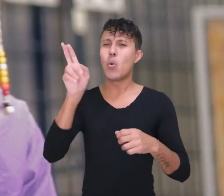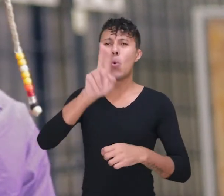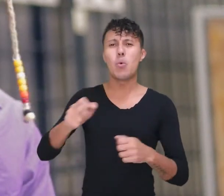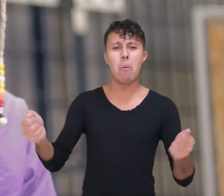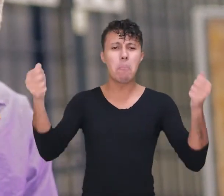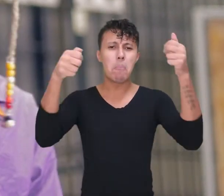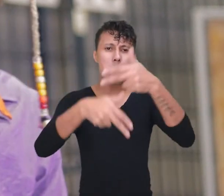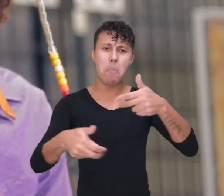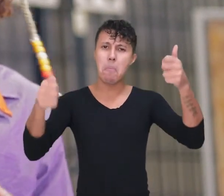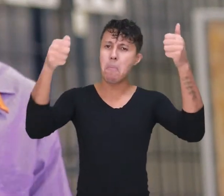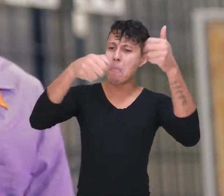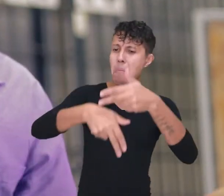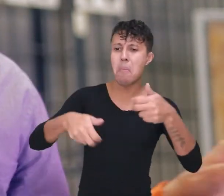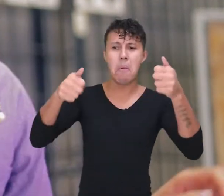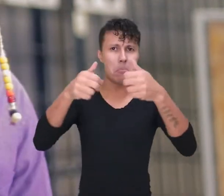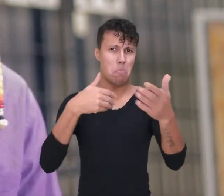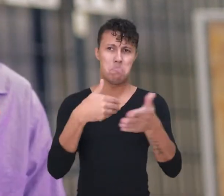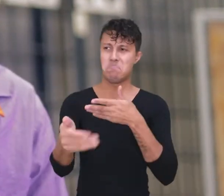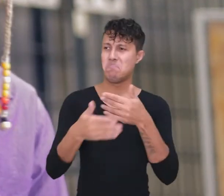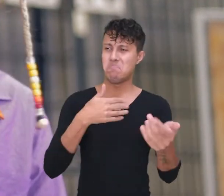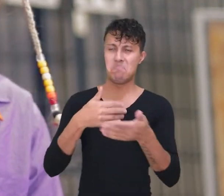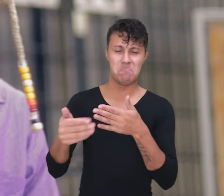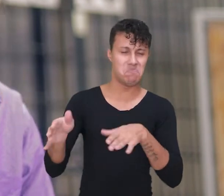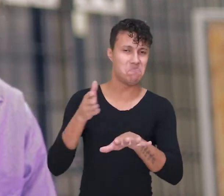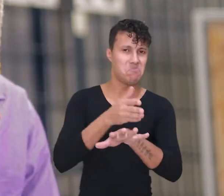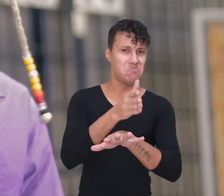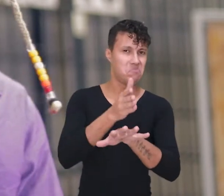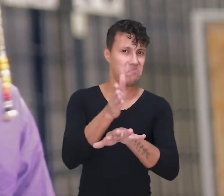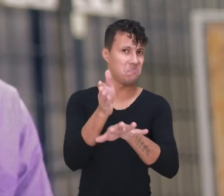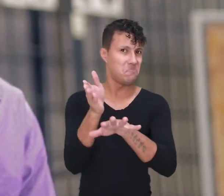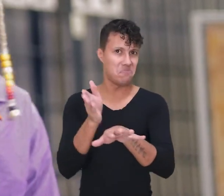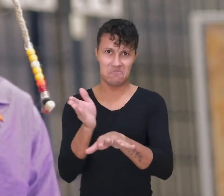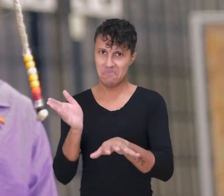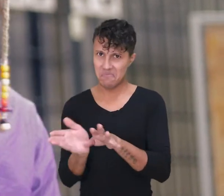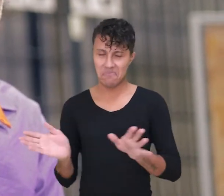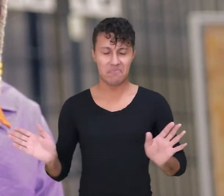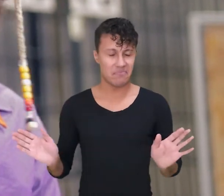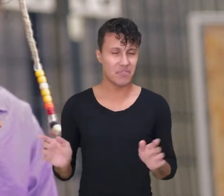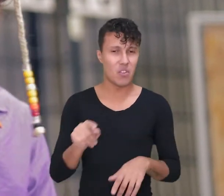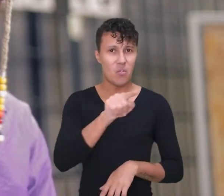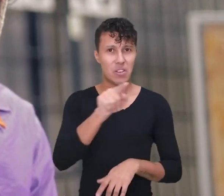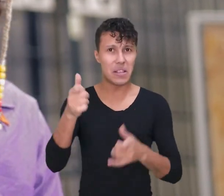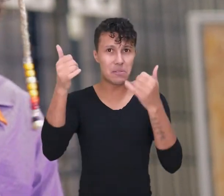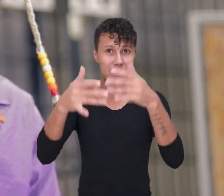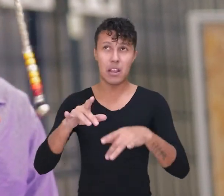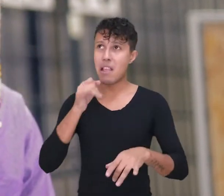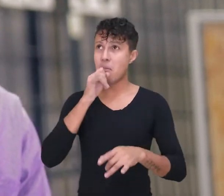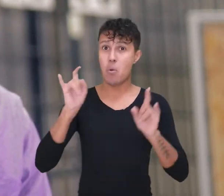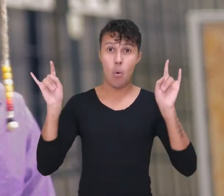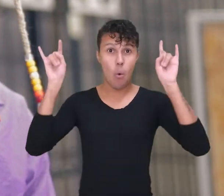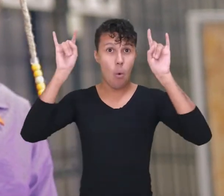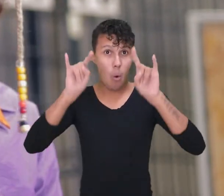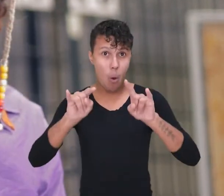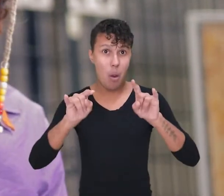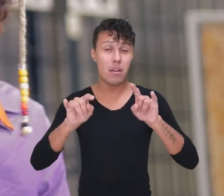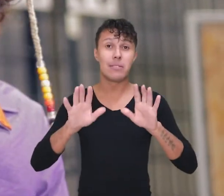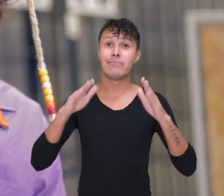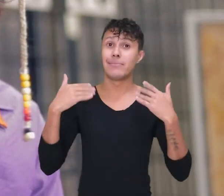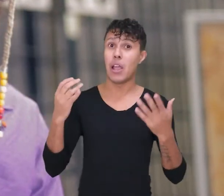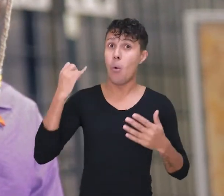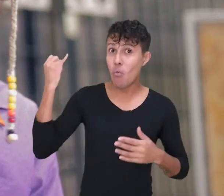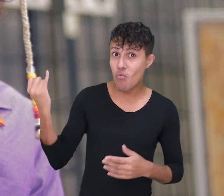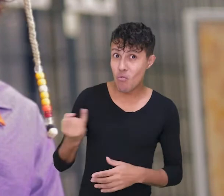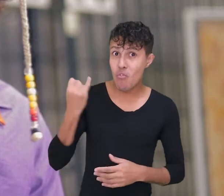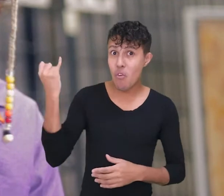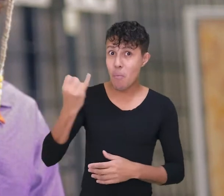rap, seja por meio o que for, sim. E você falou, né, na questão do rock, tudo isso foi